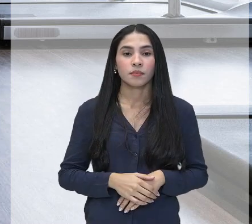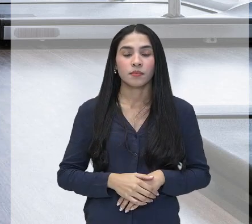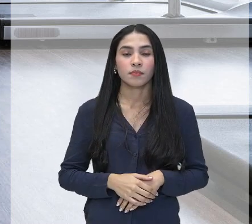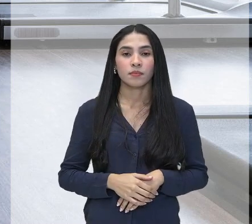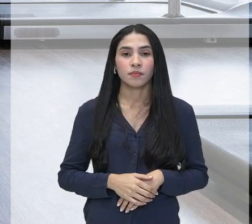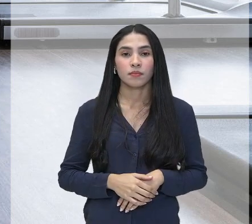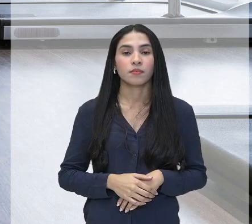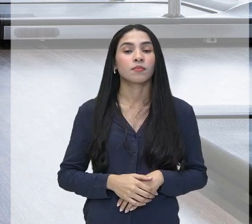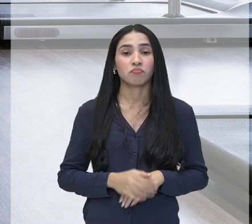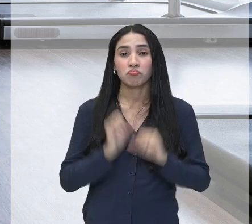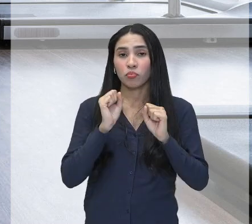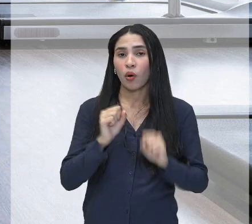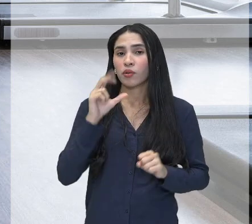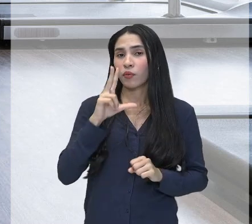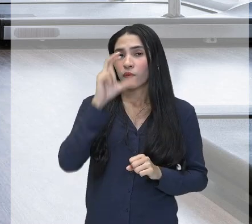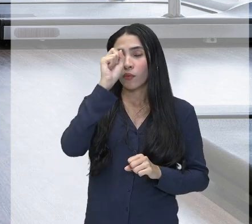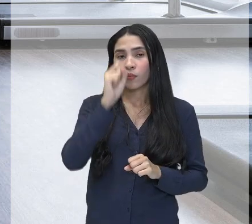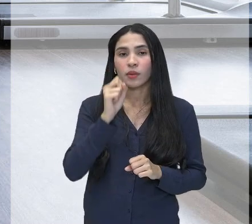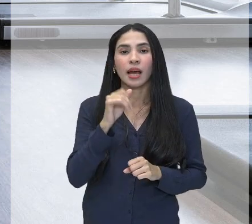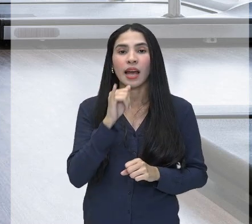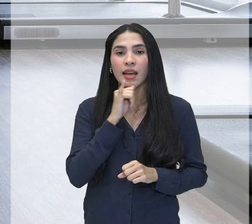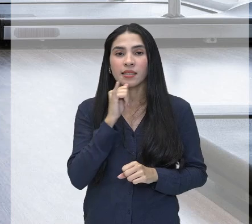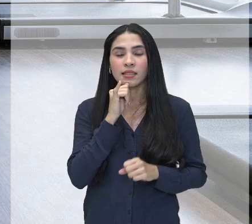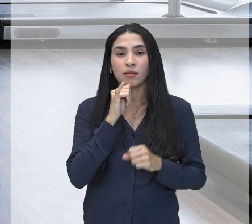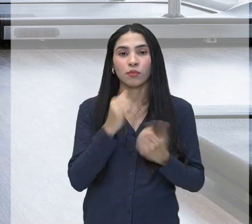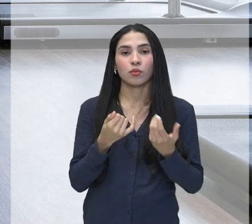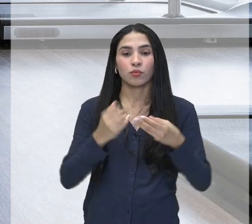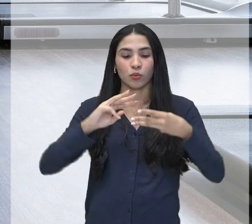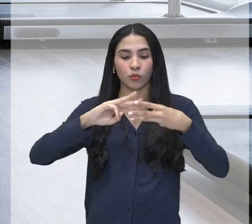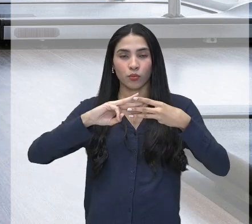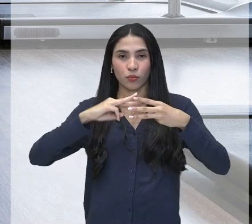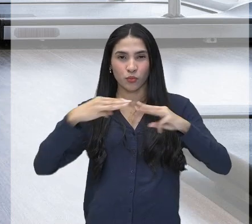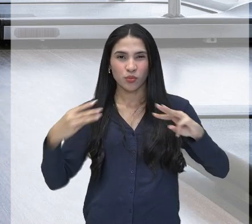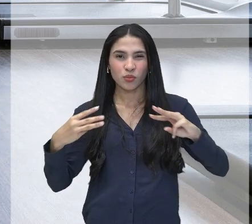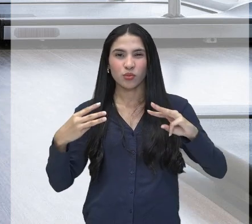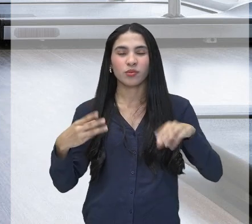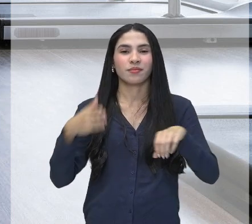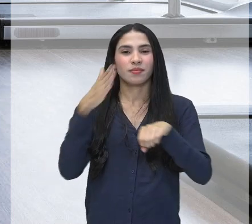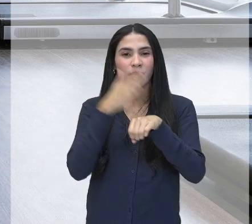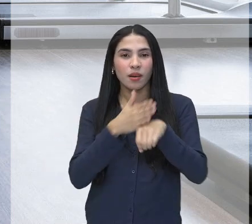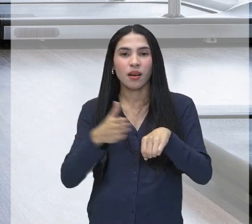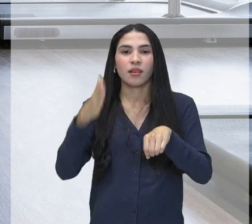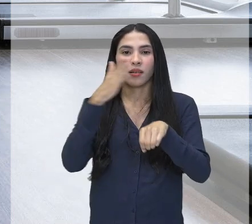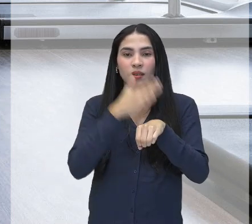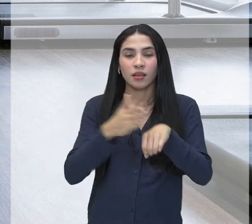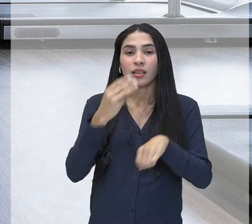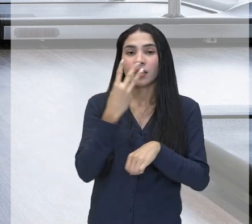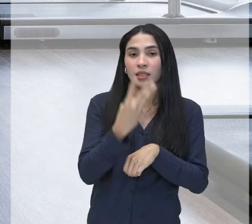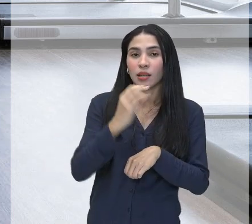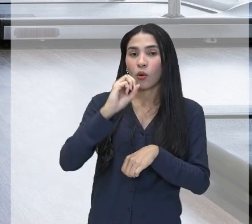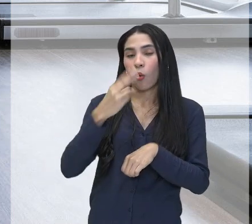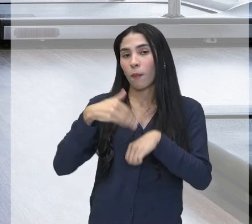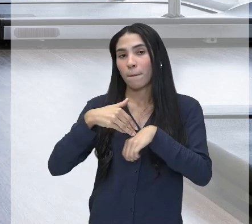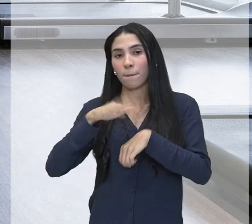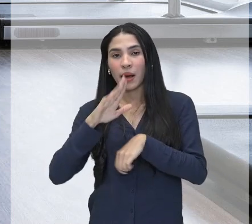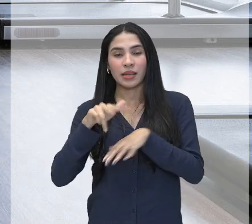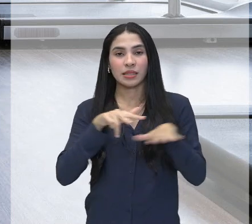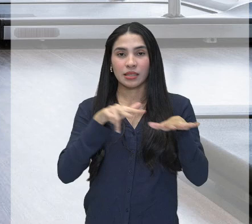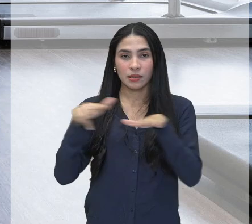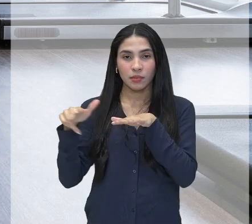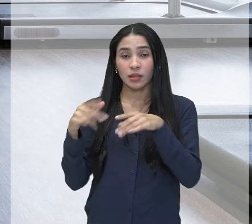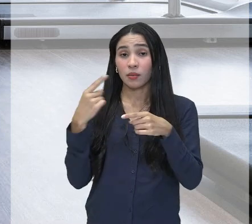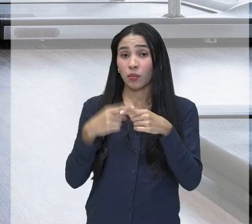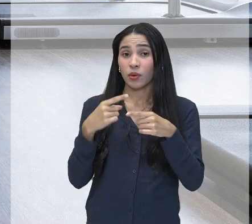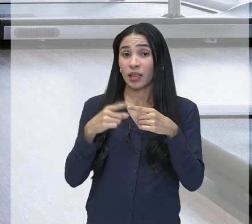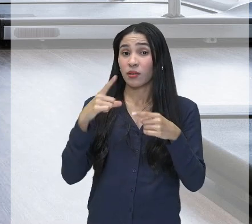com alta frequência, que é quando eu pego esse grupamento muscular e treino ele de 3 ou mais vezes por semana, porque eu